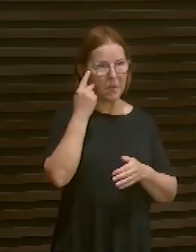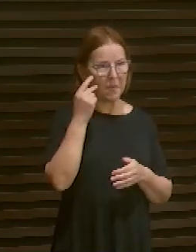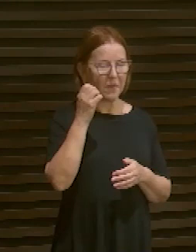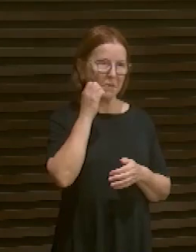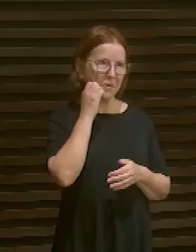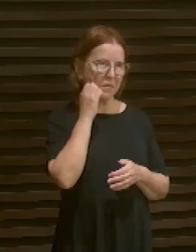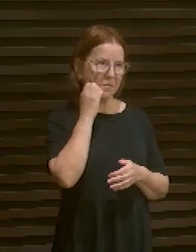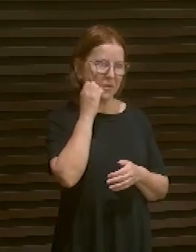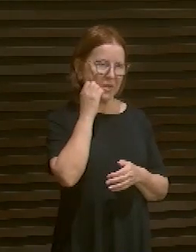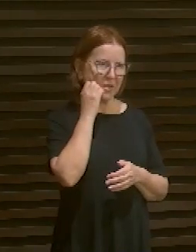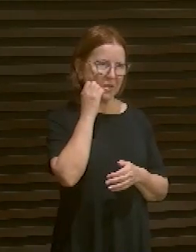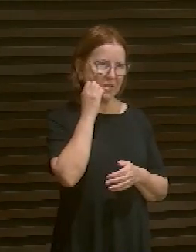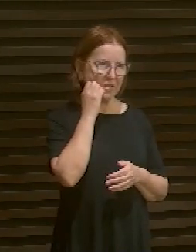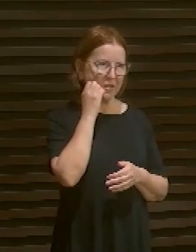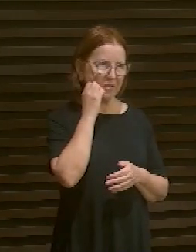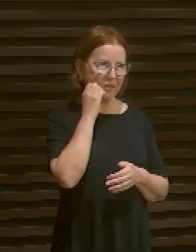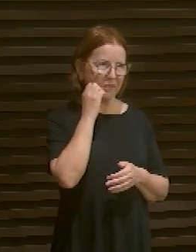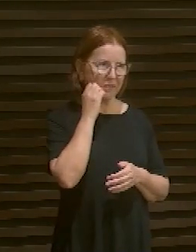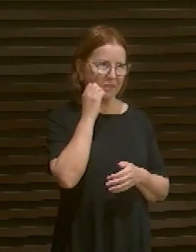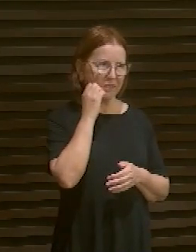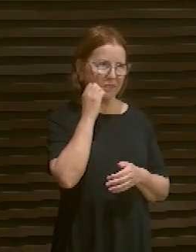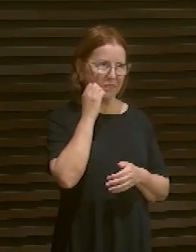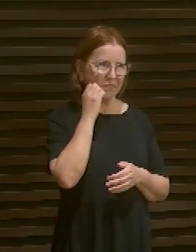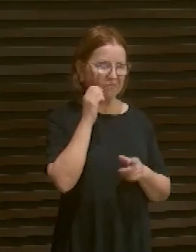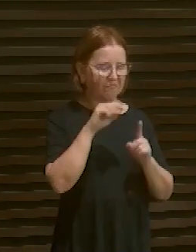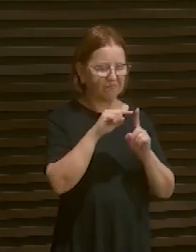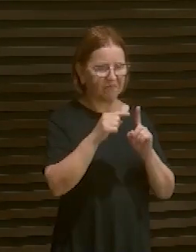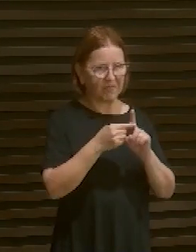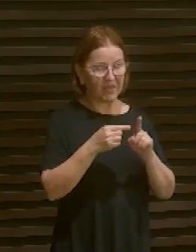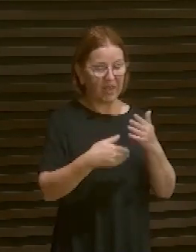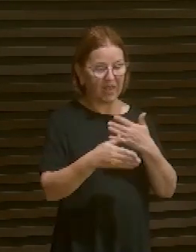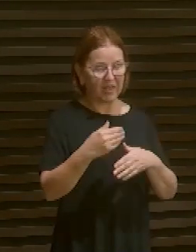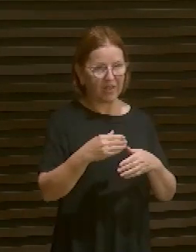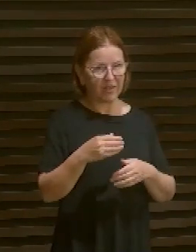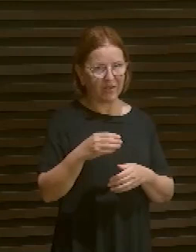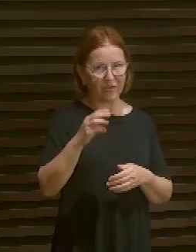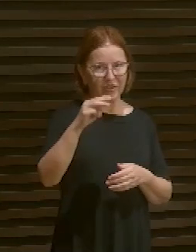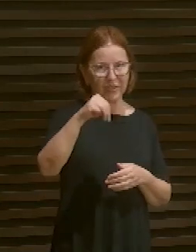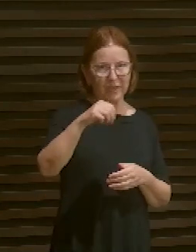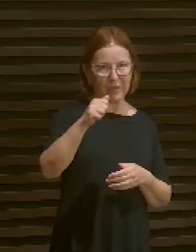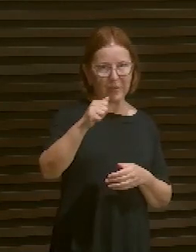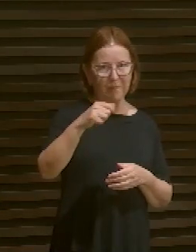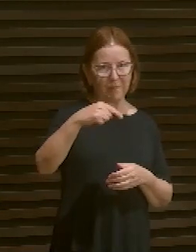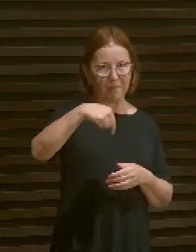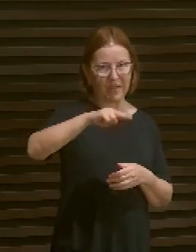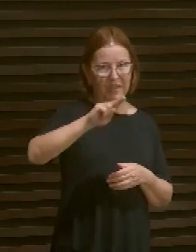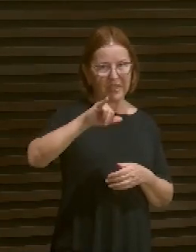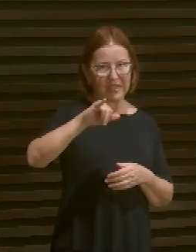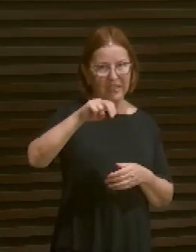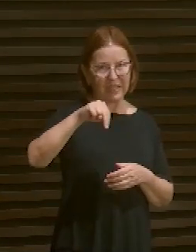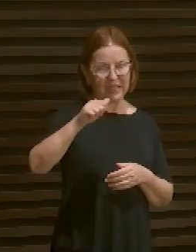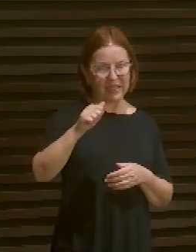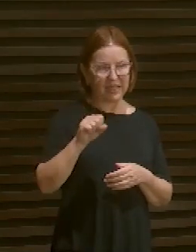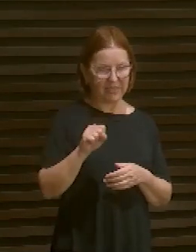serem geradas por máquinas. E os filhos não serão dos pais, serão do